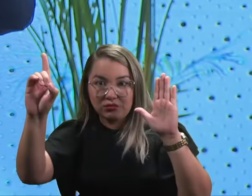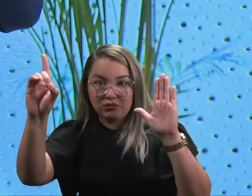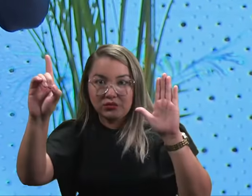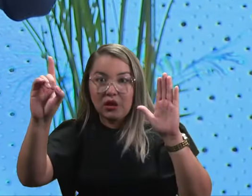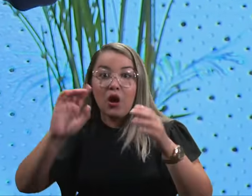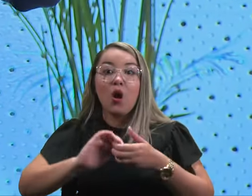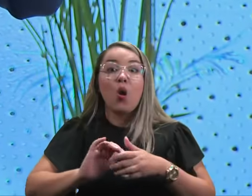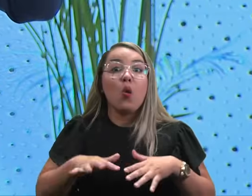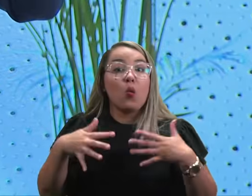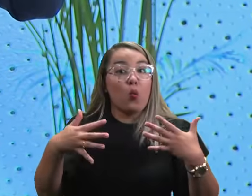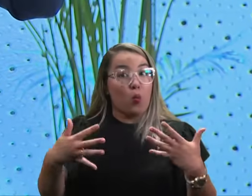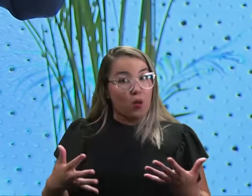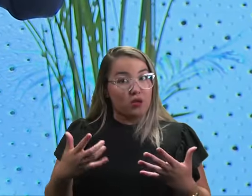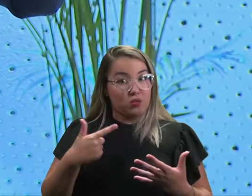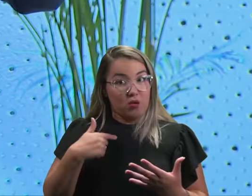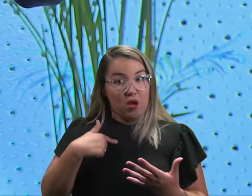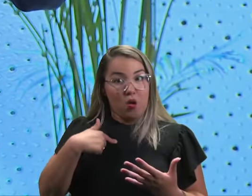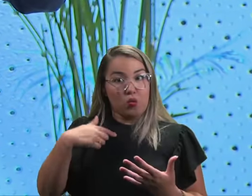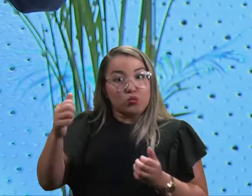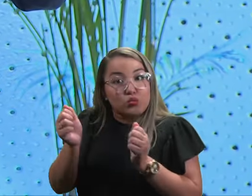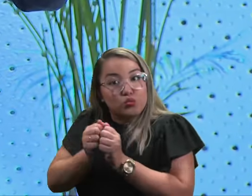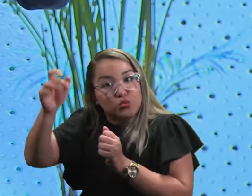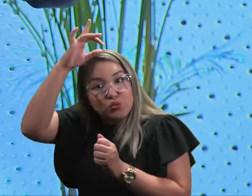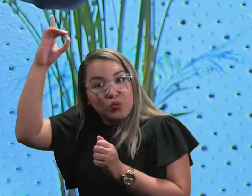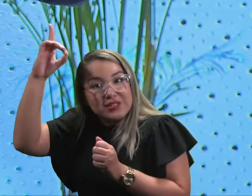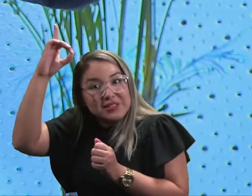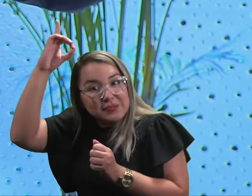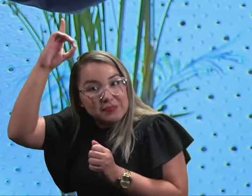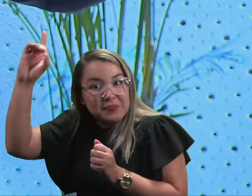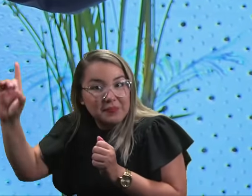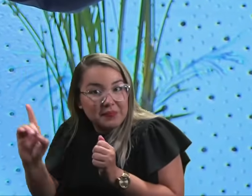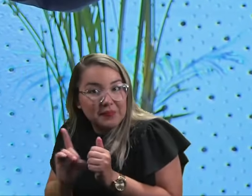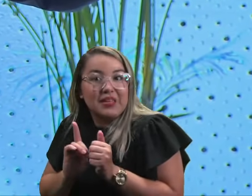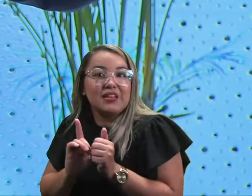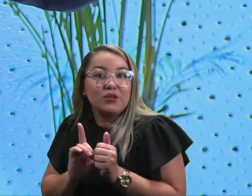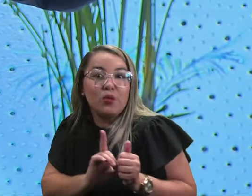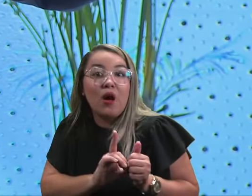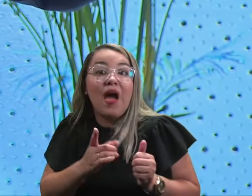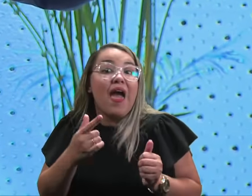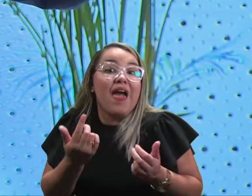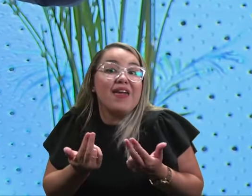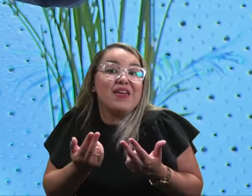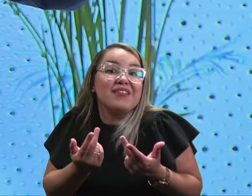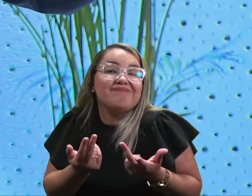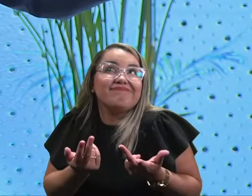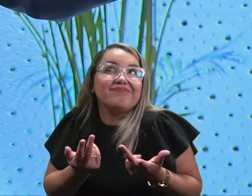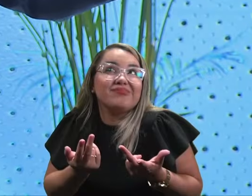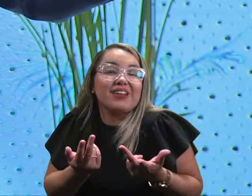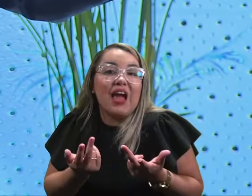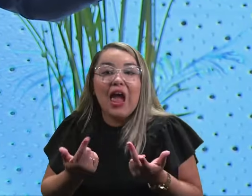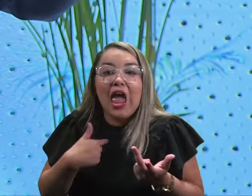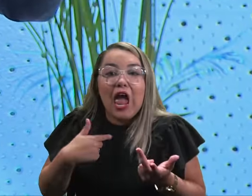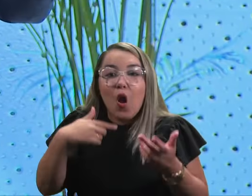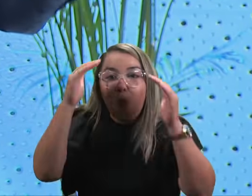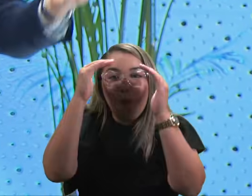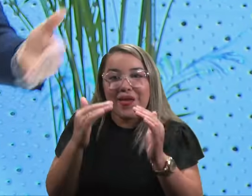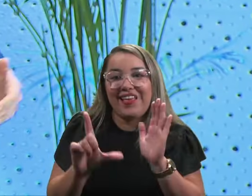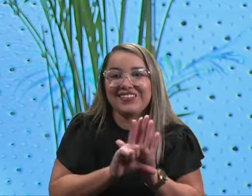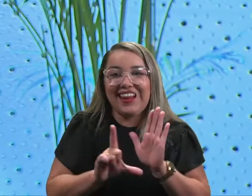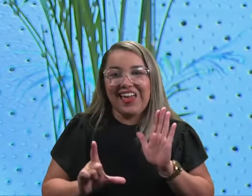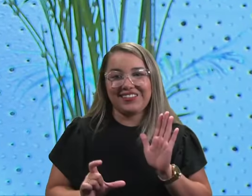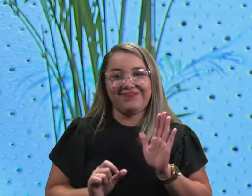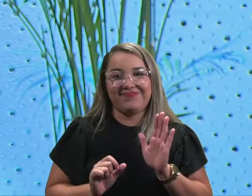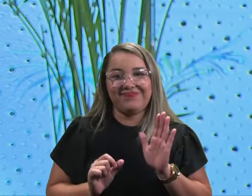a vontade de Deus e a lei não me acusa mais. Eu estou liberto e não há